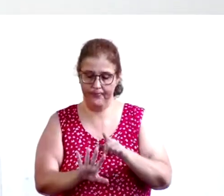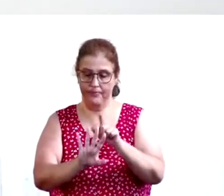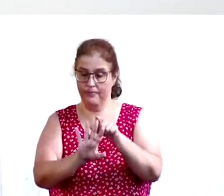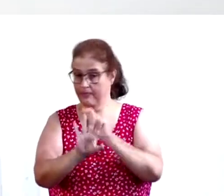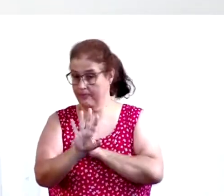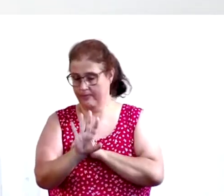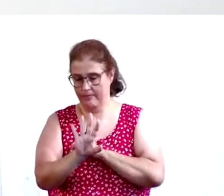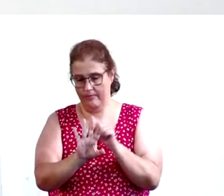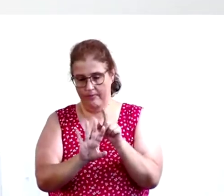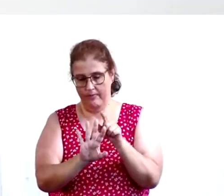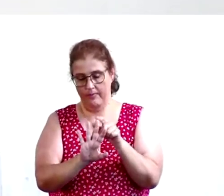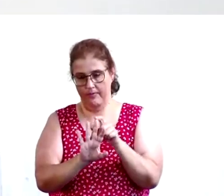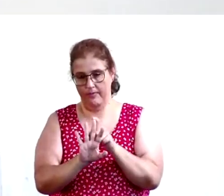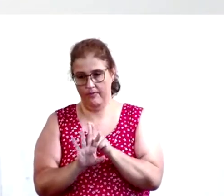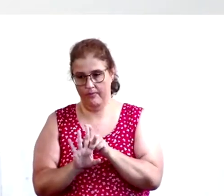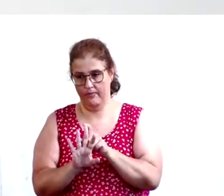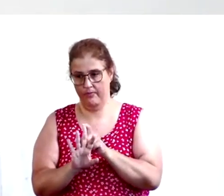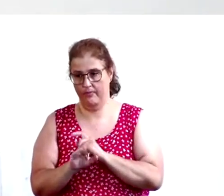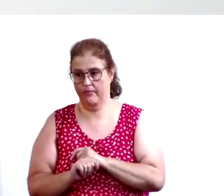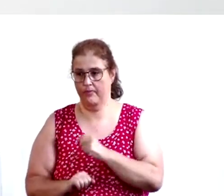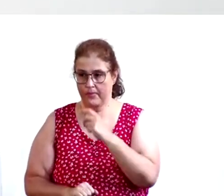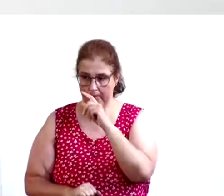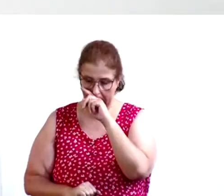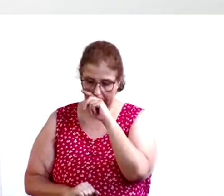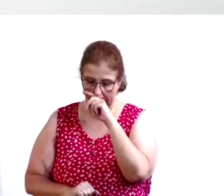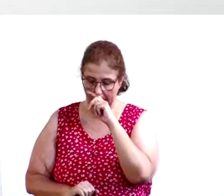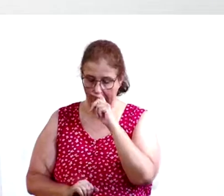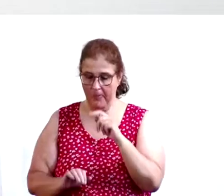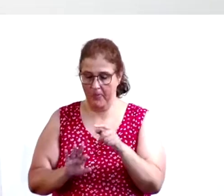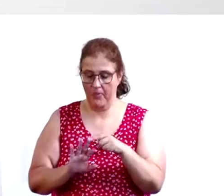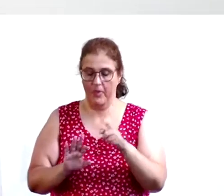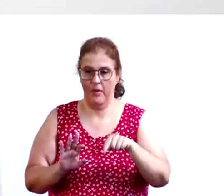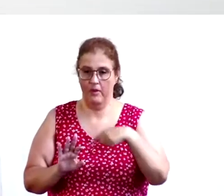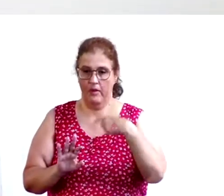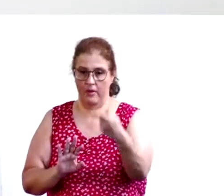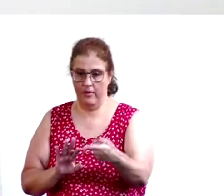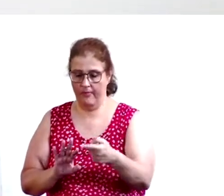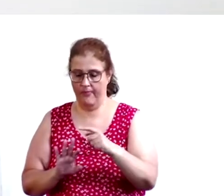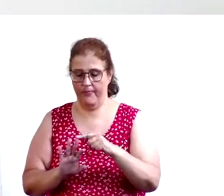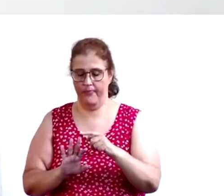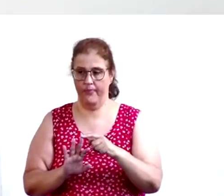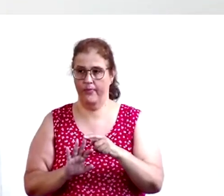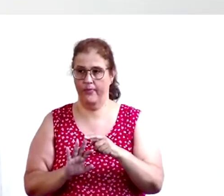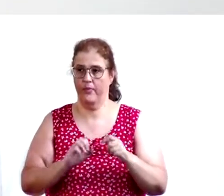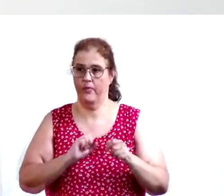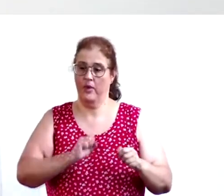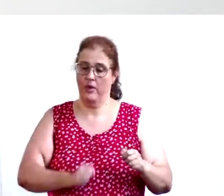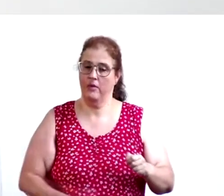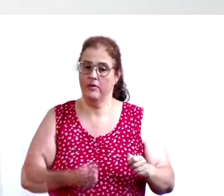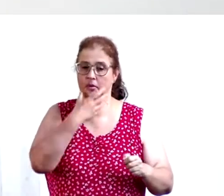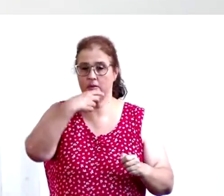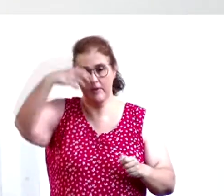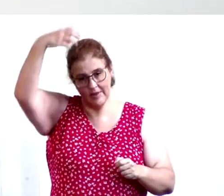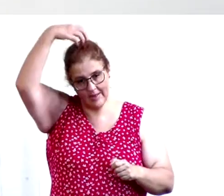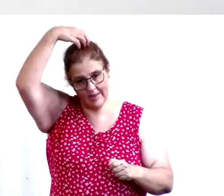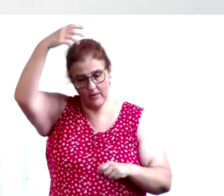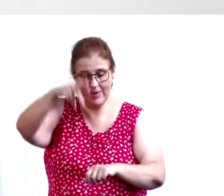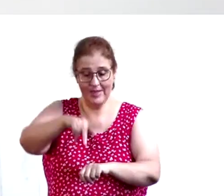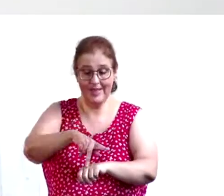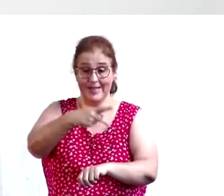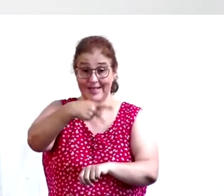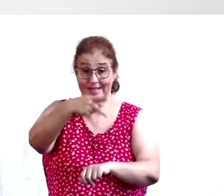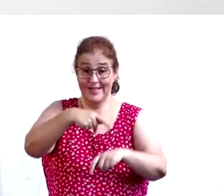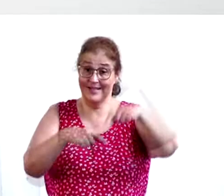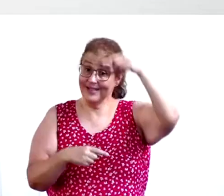ou terceira base que está aqui no texto, logo depois: vós, porém, sois raça eleita, sacerdócio real,